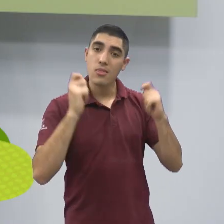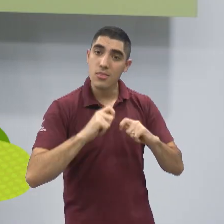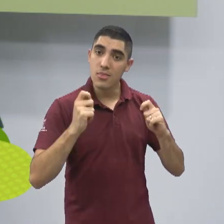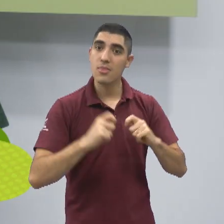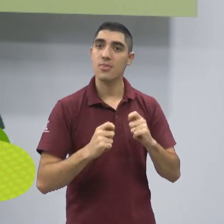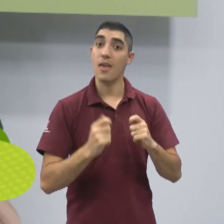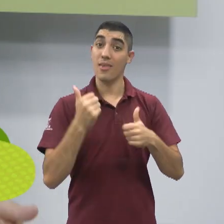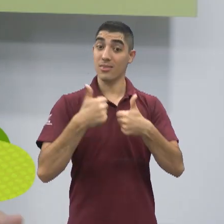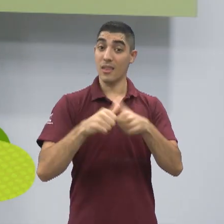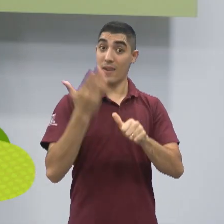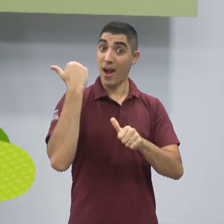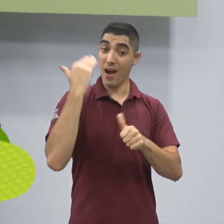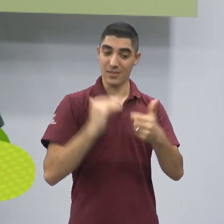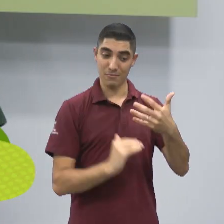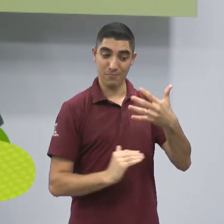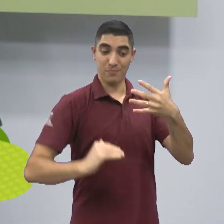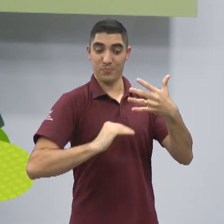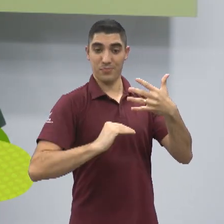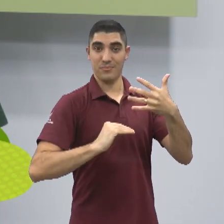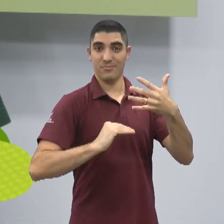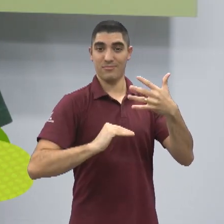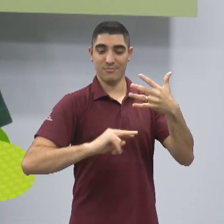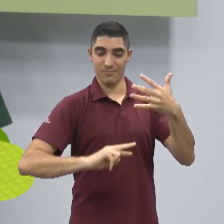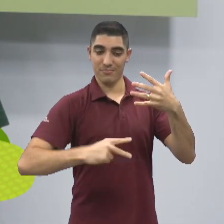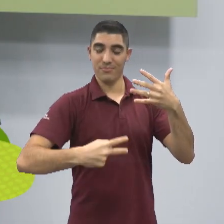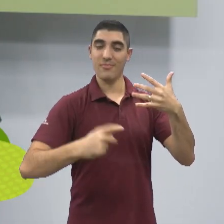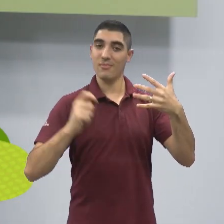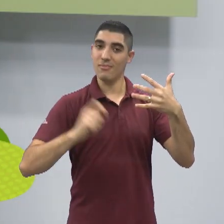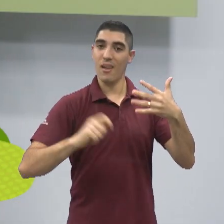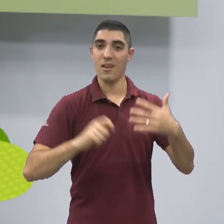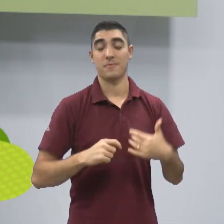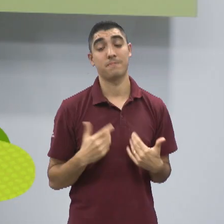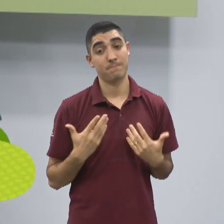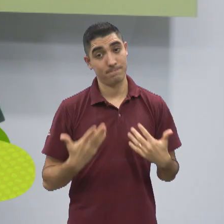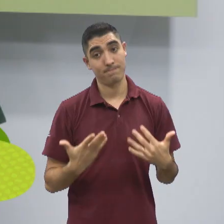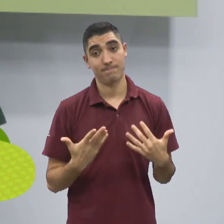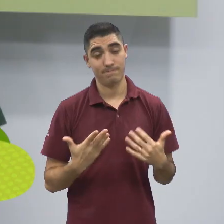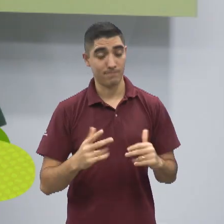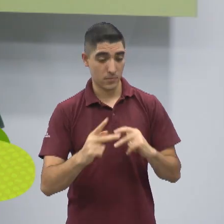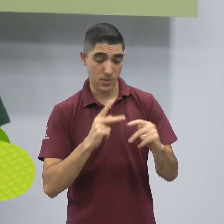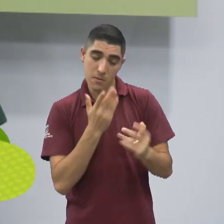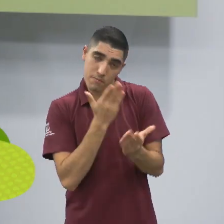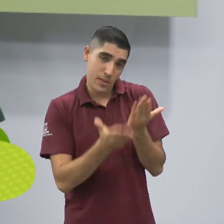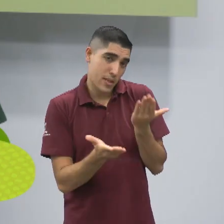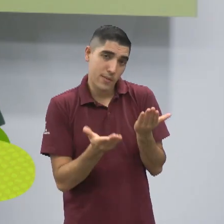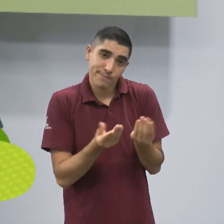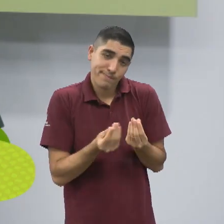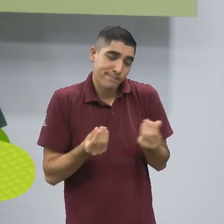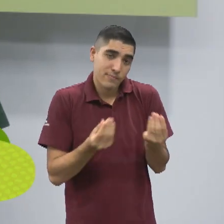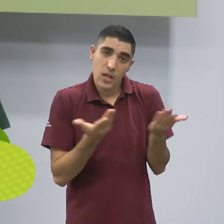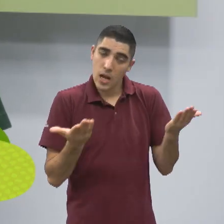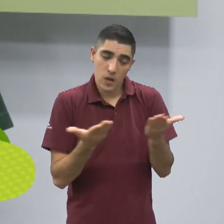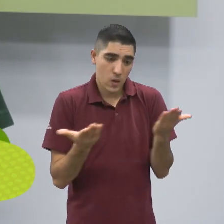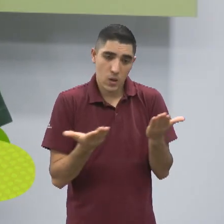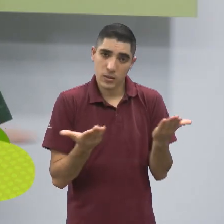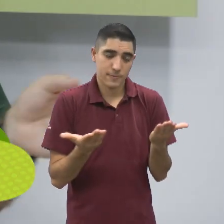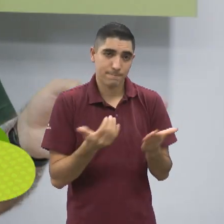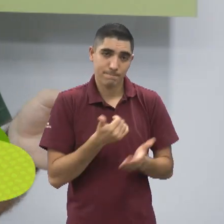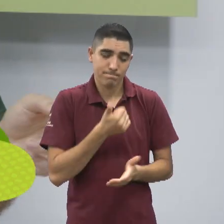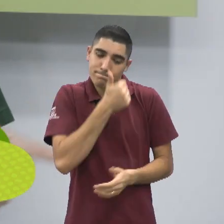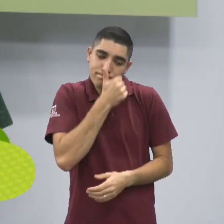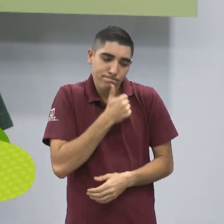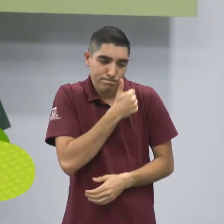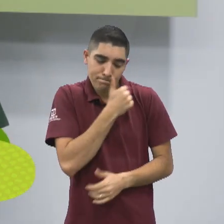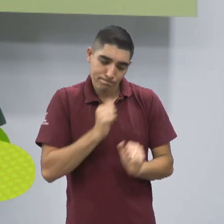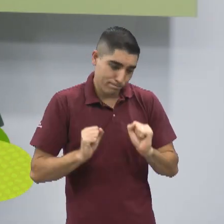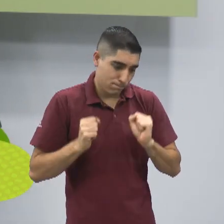da tabela, né? Times abaixo da tabela em relação ao São José. Infelizmente perdeu, agora é bola para frente, pensar principalmente